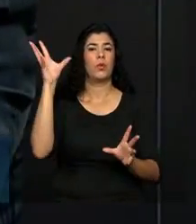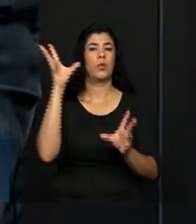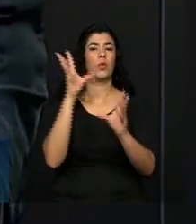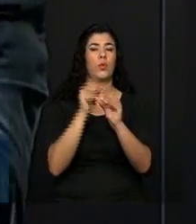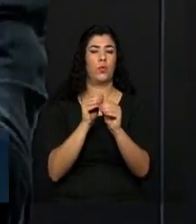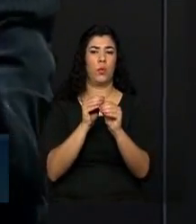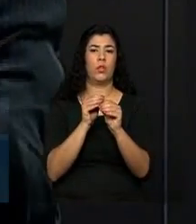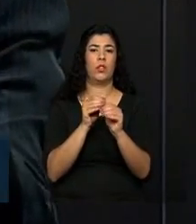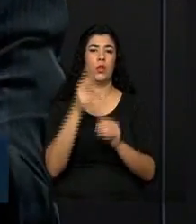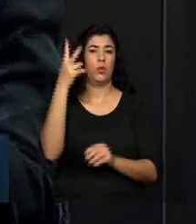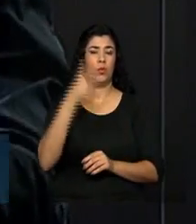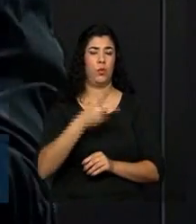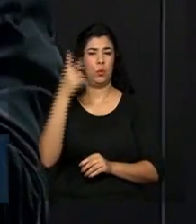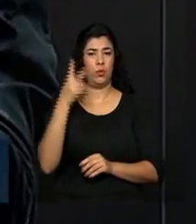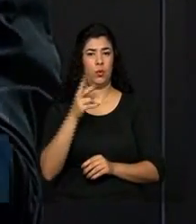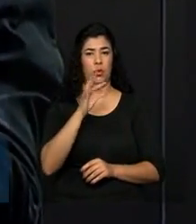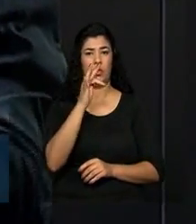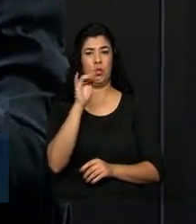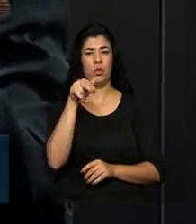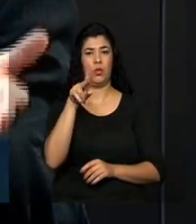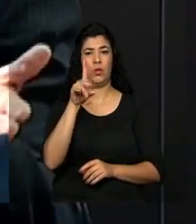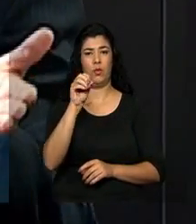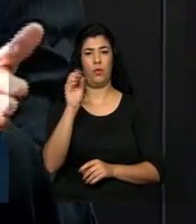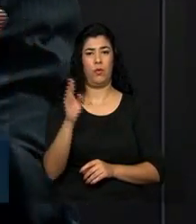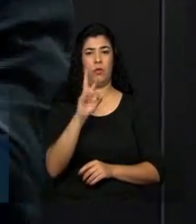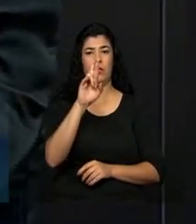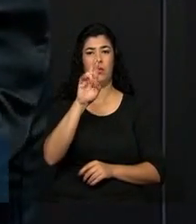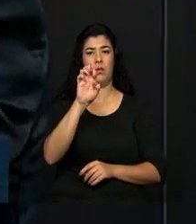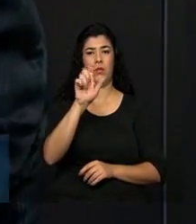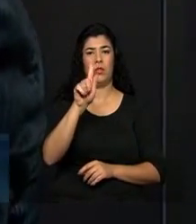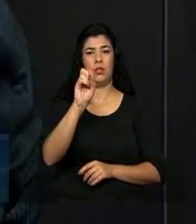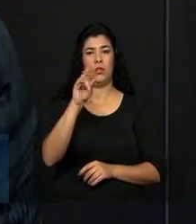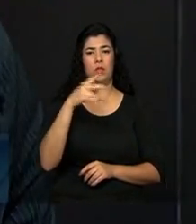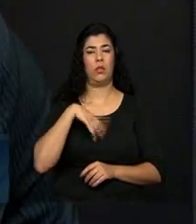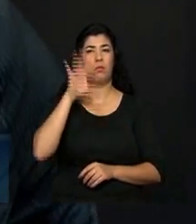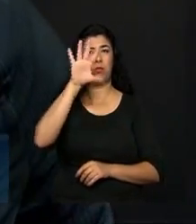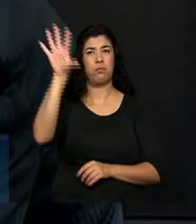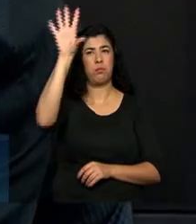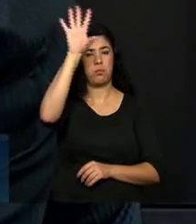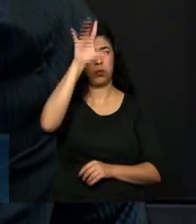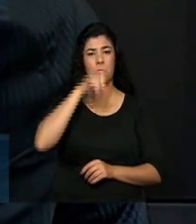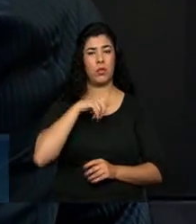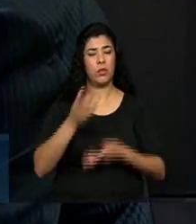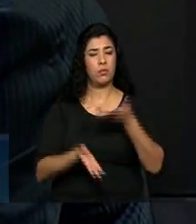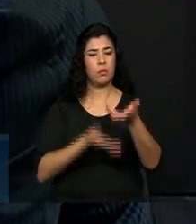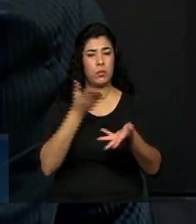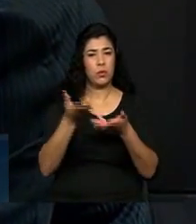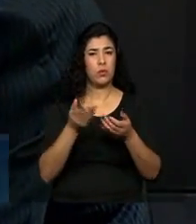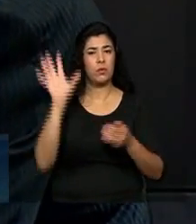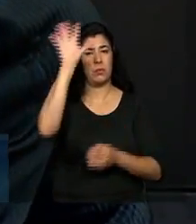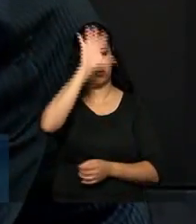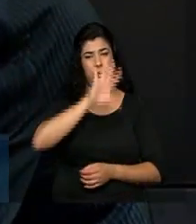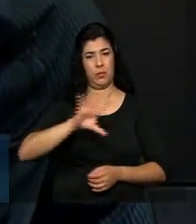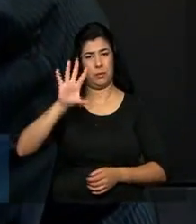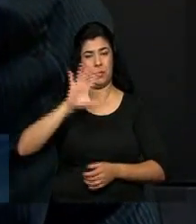fundo Regional englobando O que é constitucional e o que é de desenvolvimento